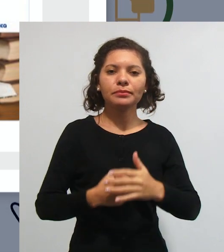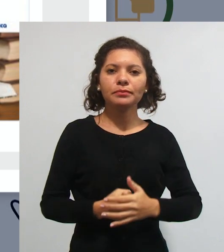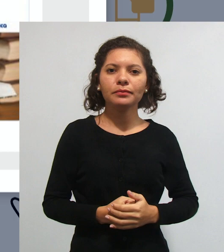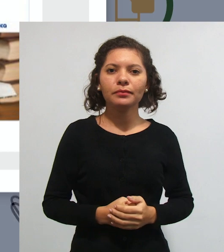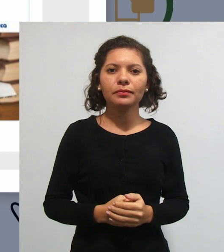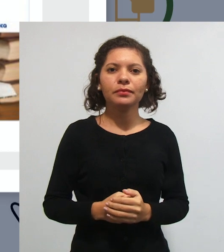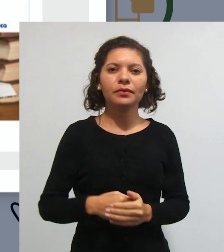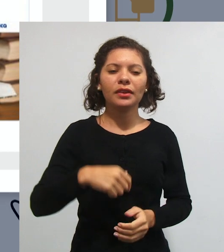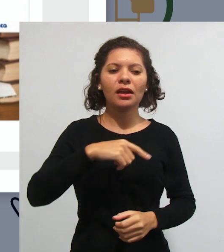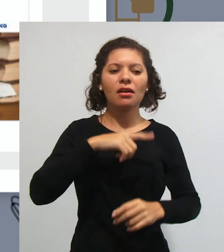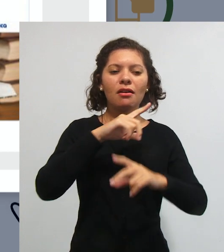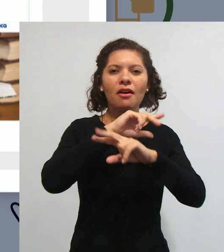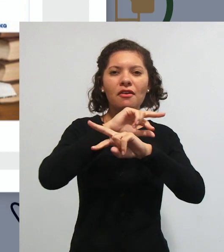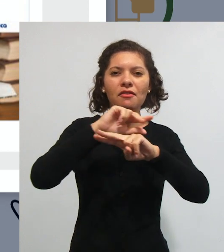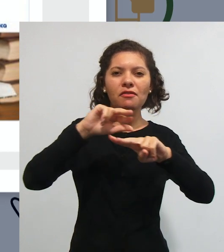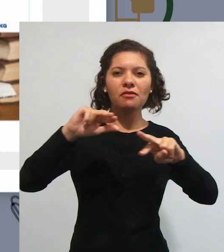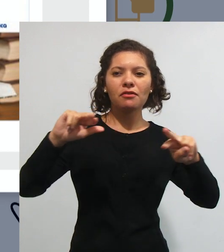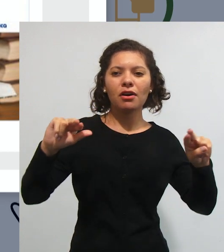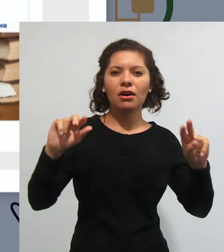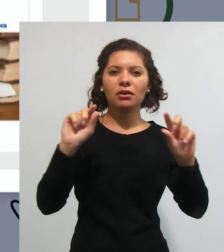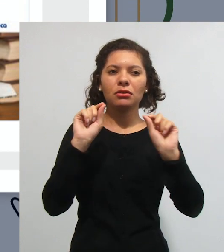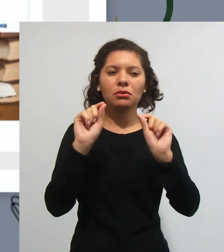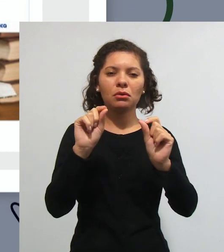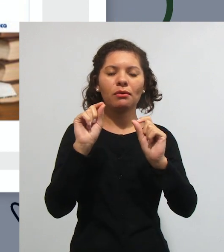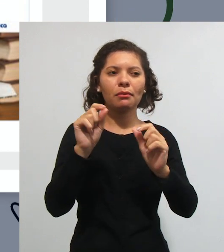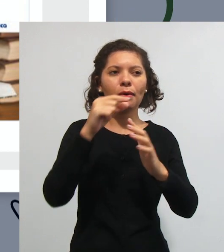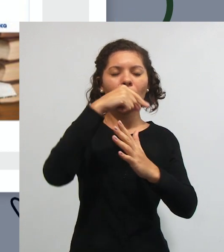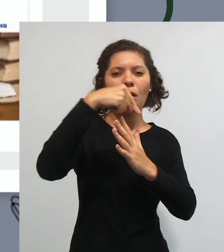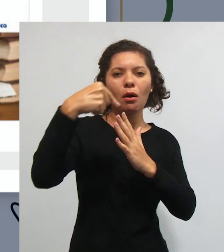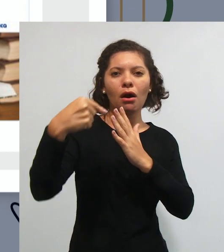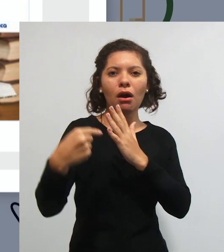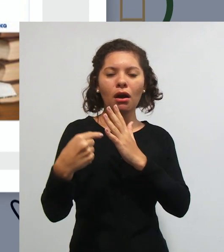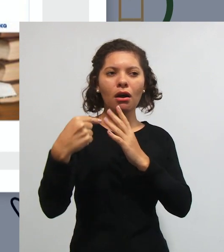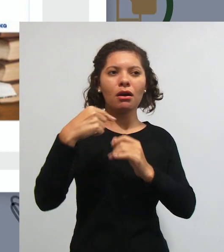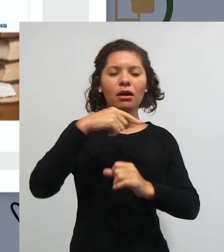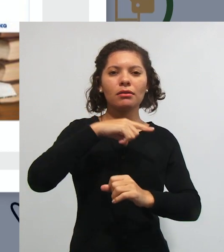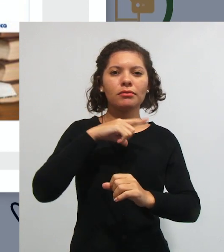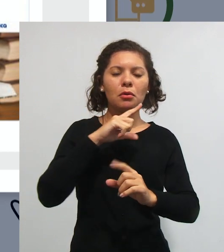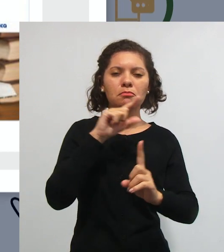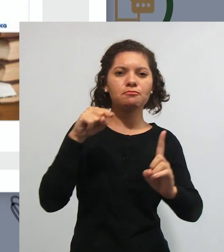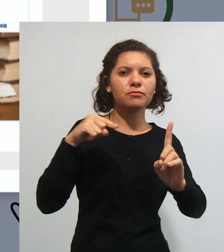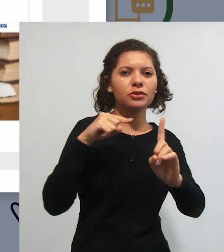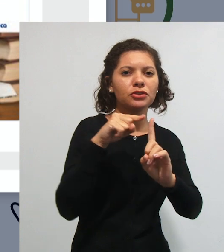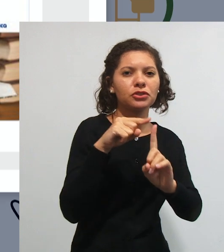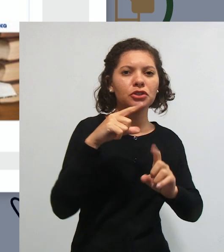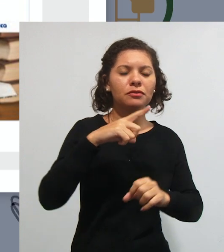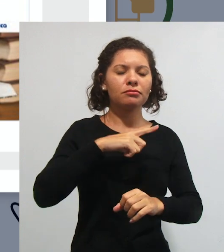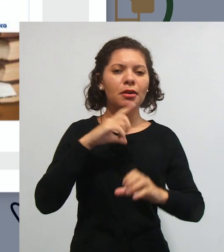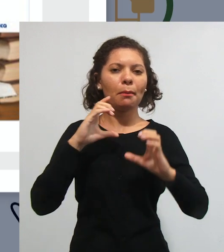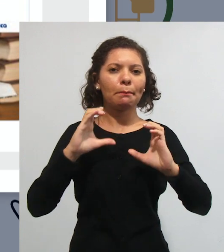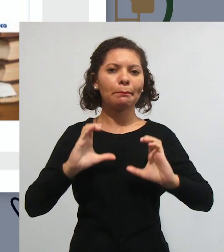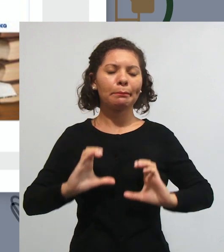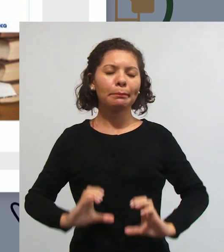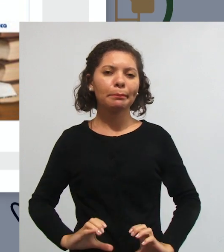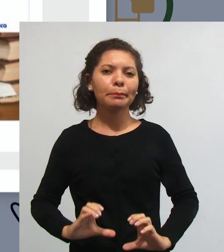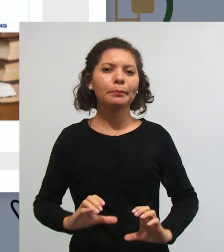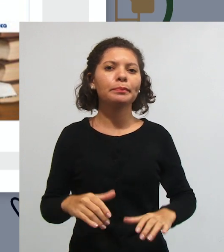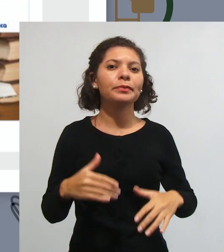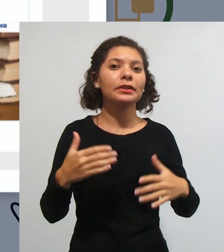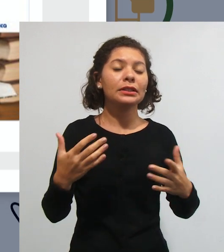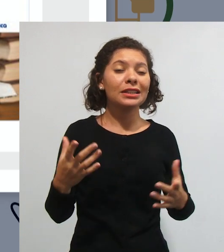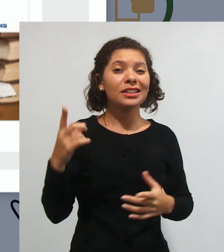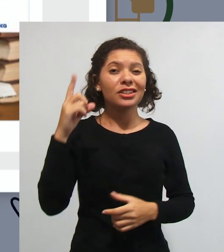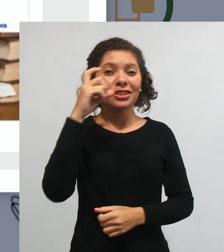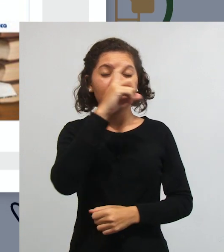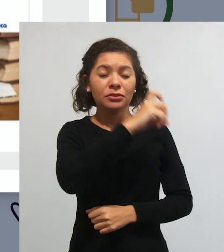tem variáveis diversas, você tem motivações, você tem comportamentos, e isso é